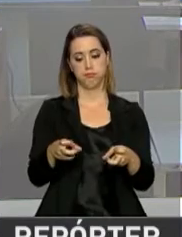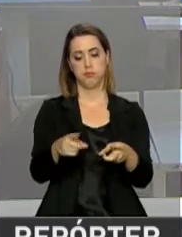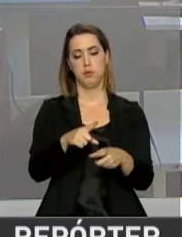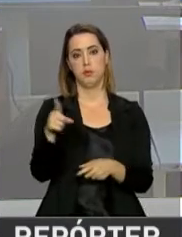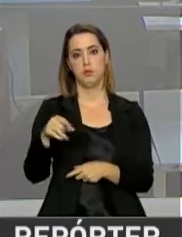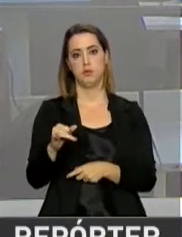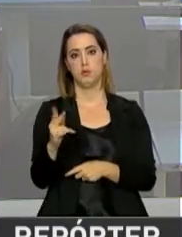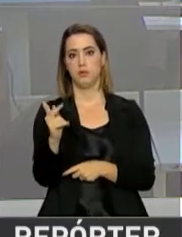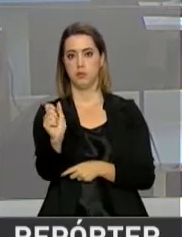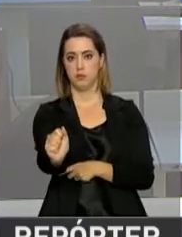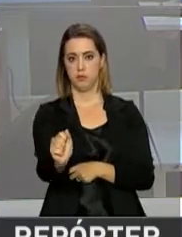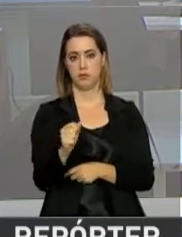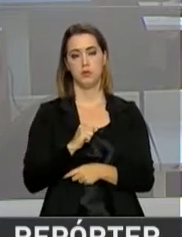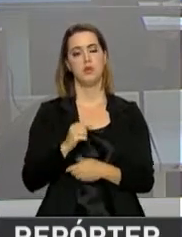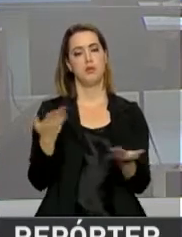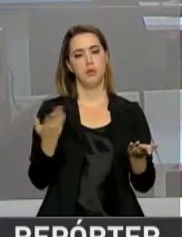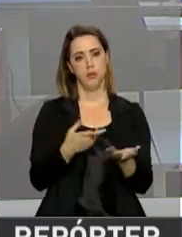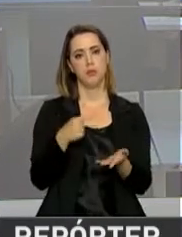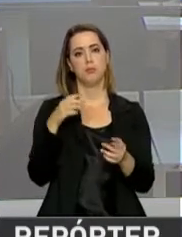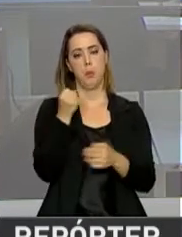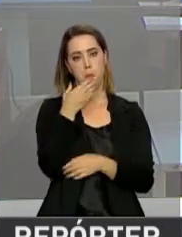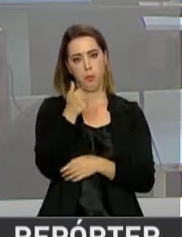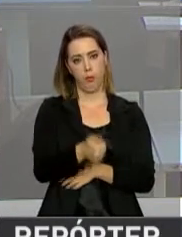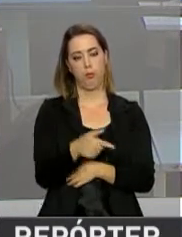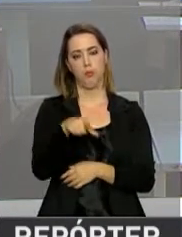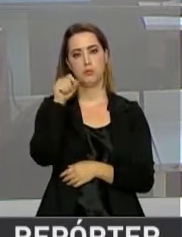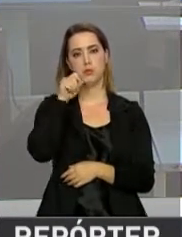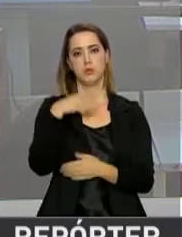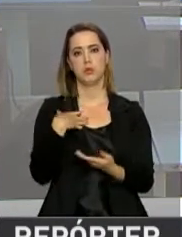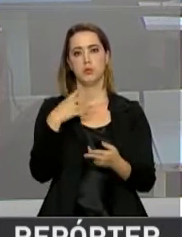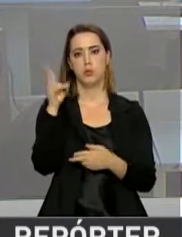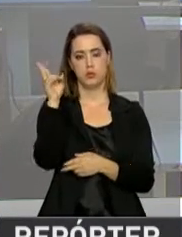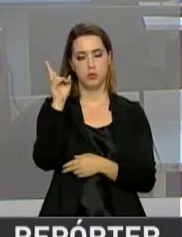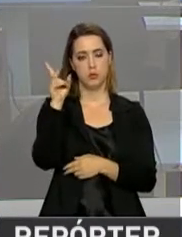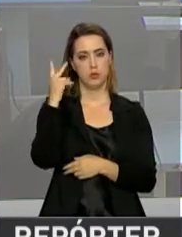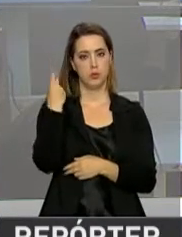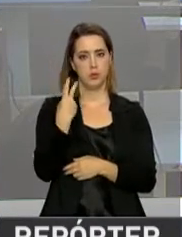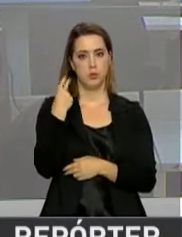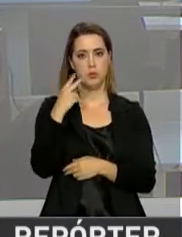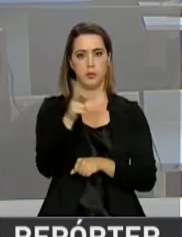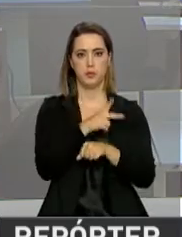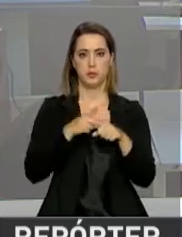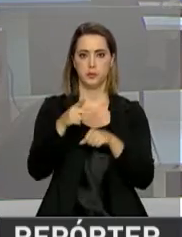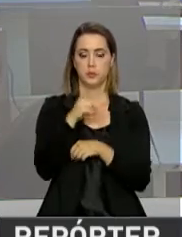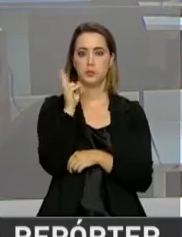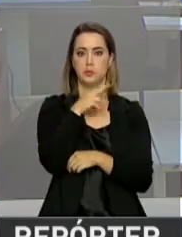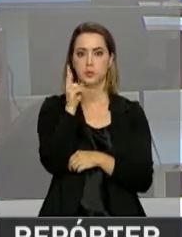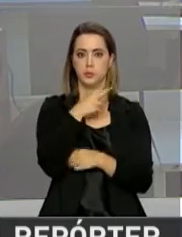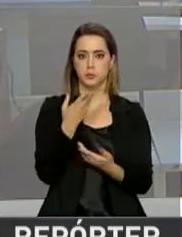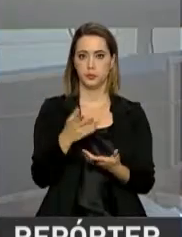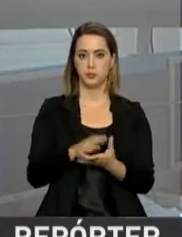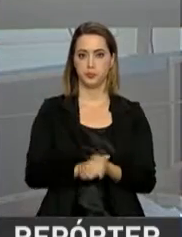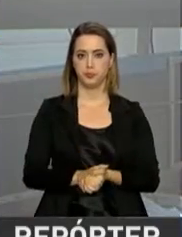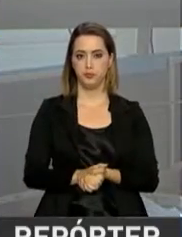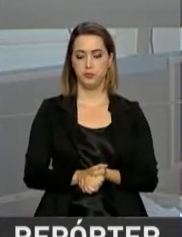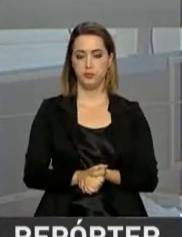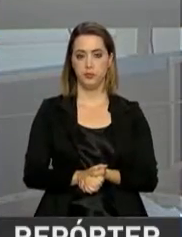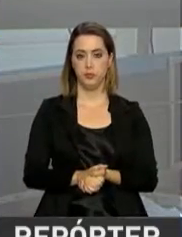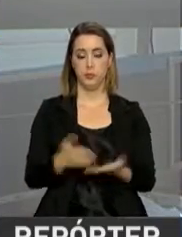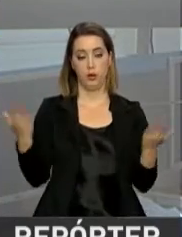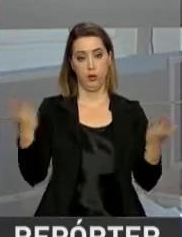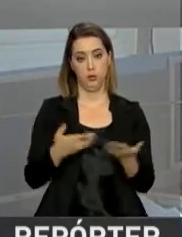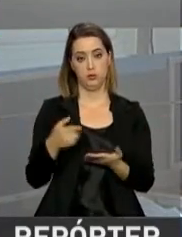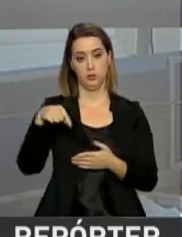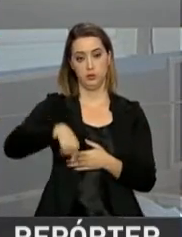decisão brasileira adequada e disse ser natural países declararem emergência a despeito da OMS. Aqui no